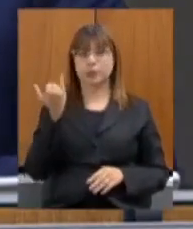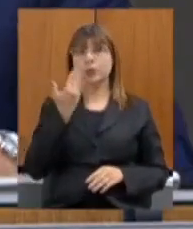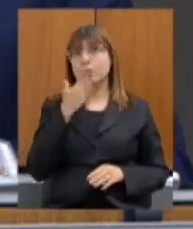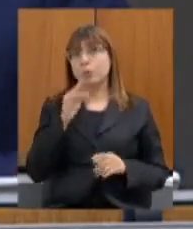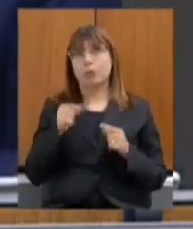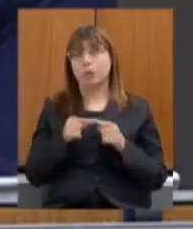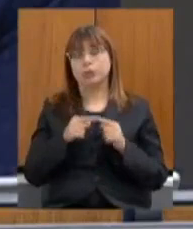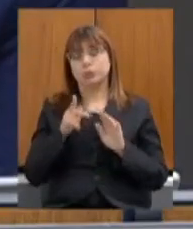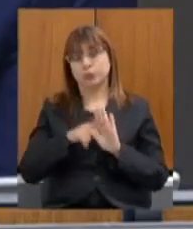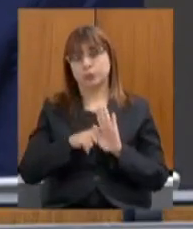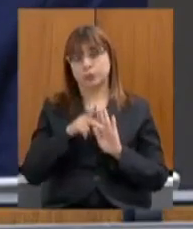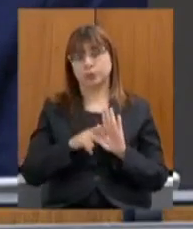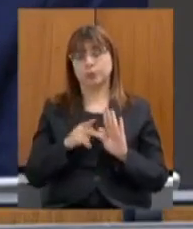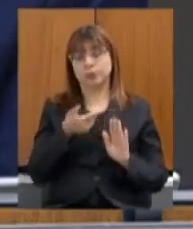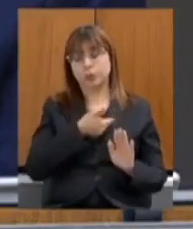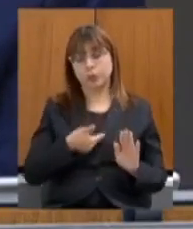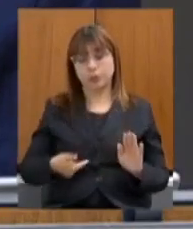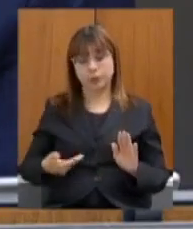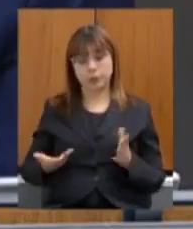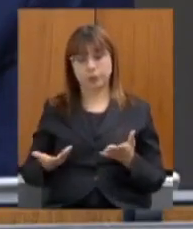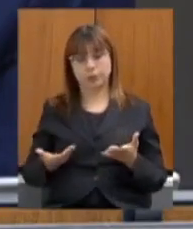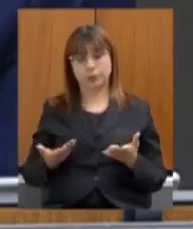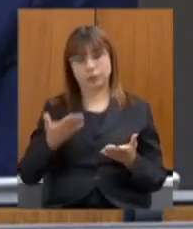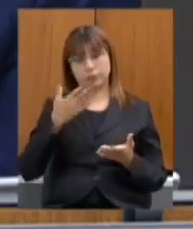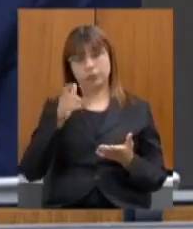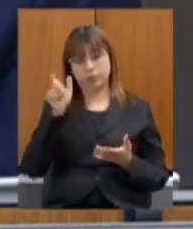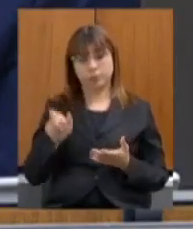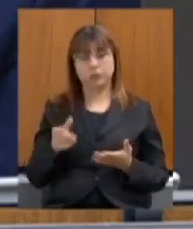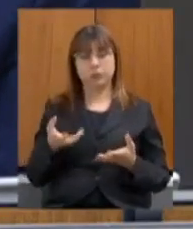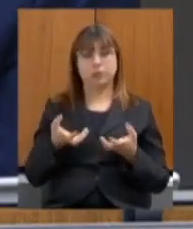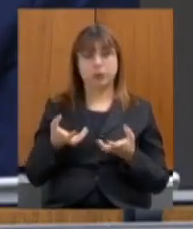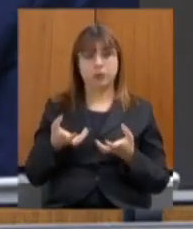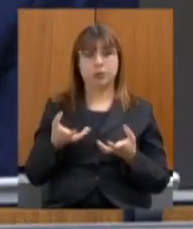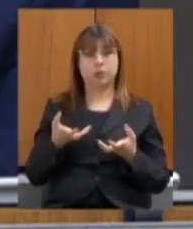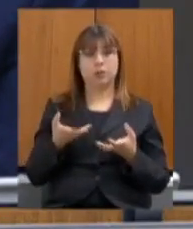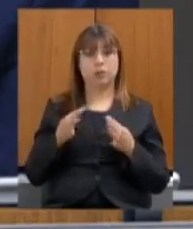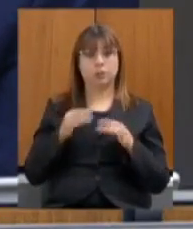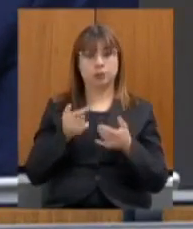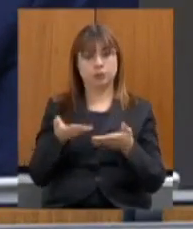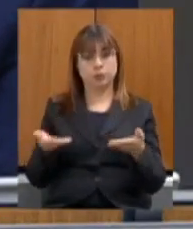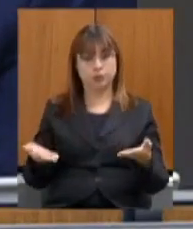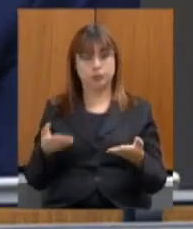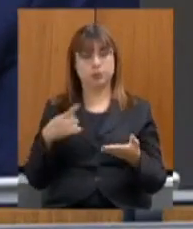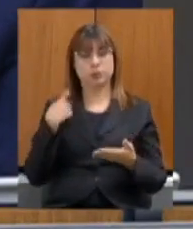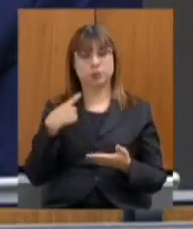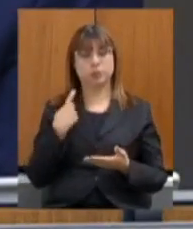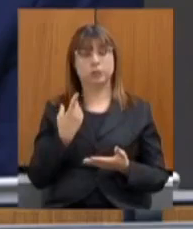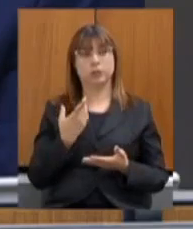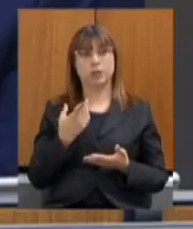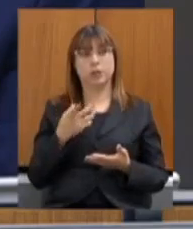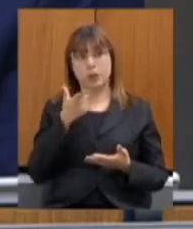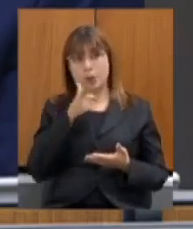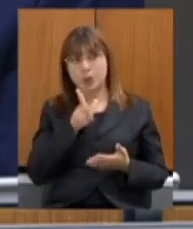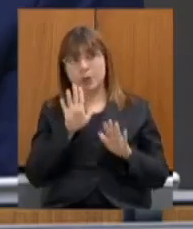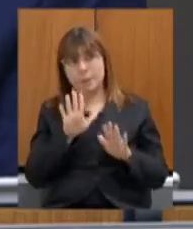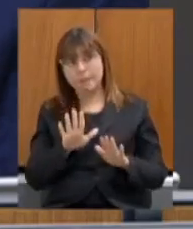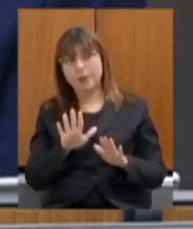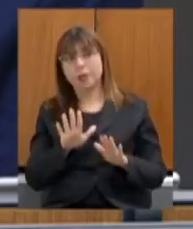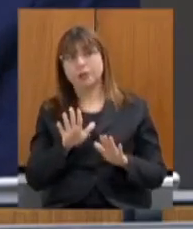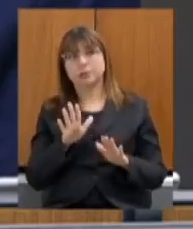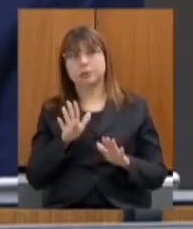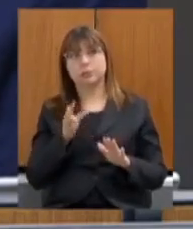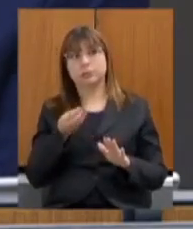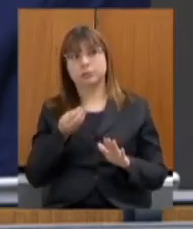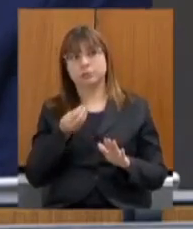projeto. E o que governador espera de todos os parlamentares, que é o que a gente já vem encontrando, mas acho que nunca é ruim pedir